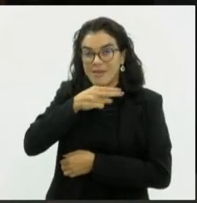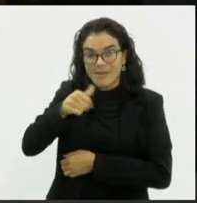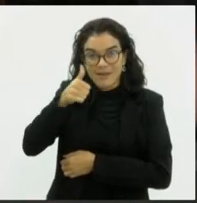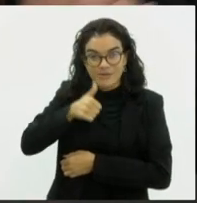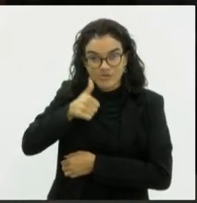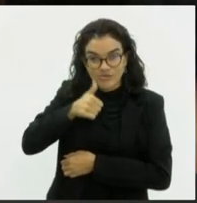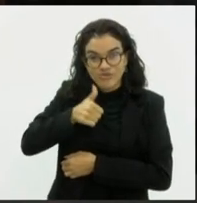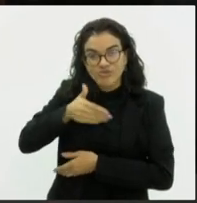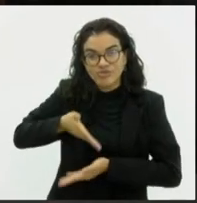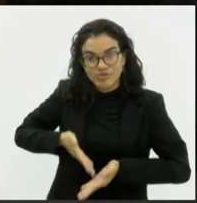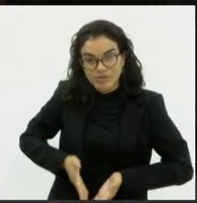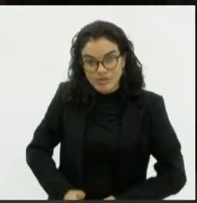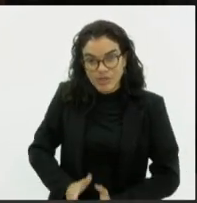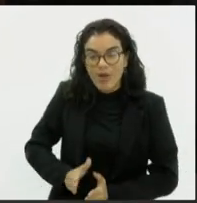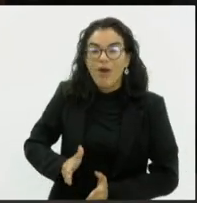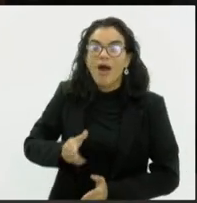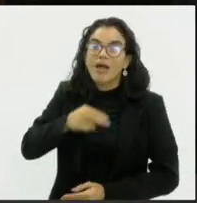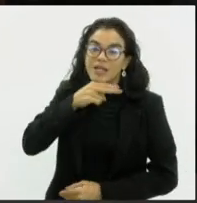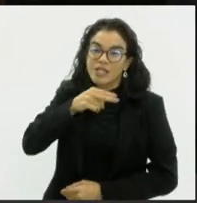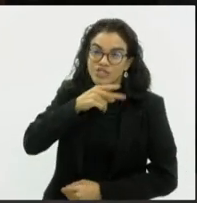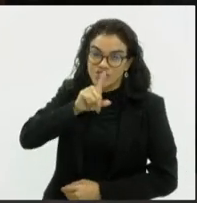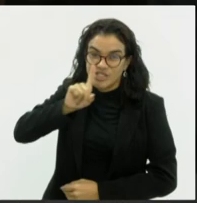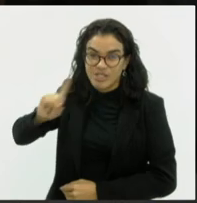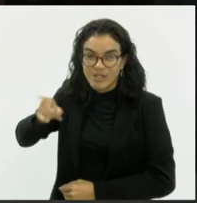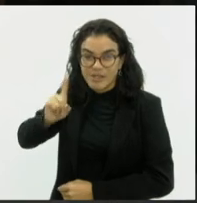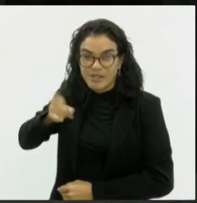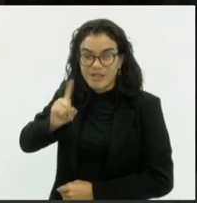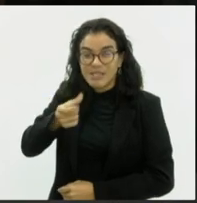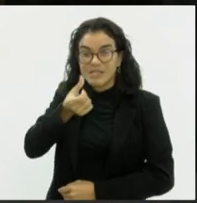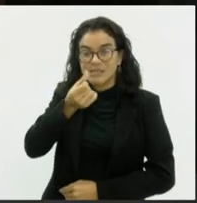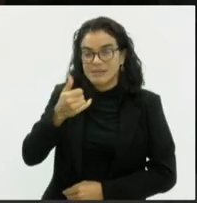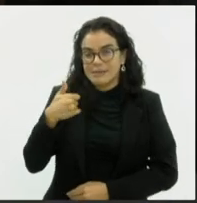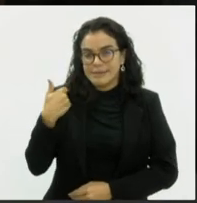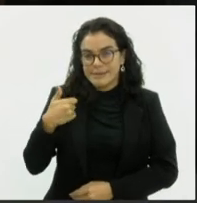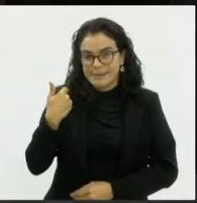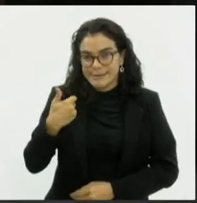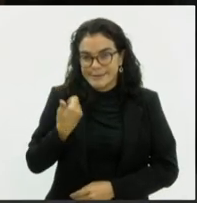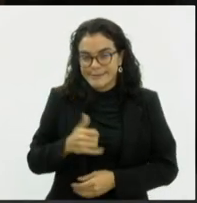nasceu, quem manda é a netinha, né? 6 aninhos de idade.